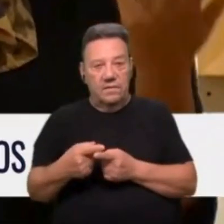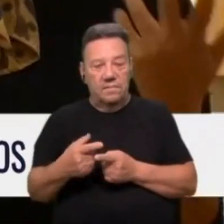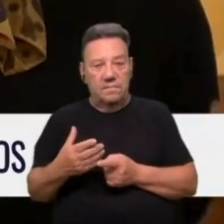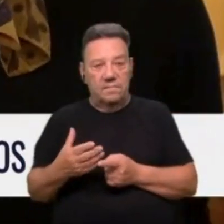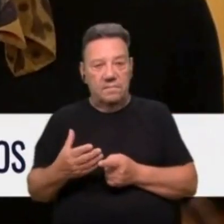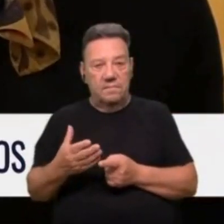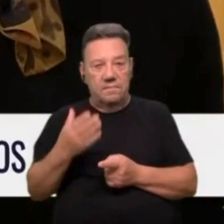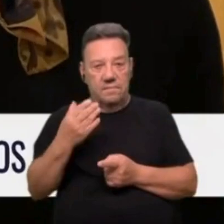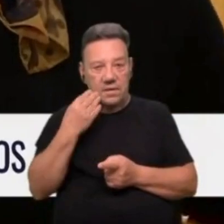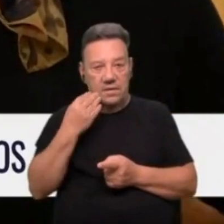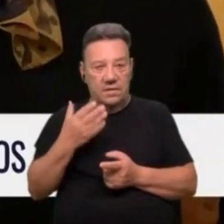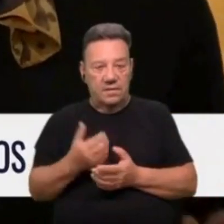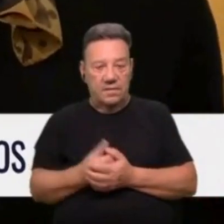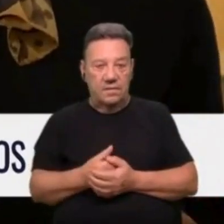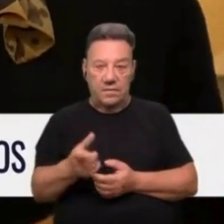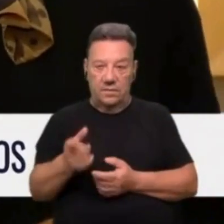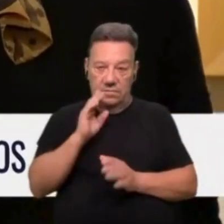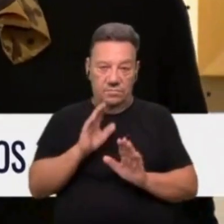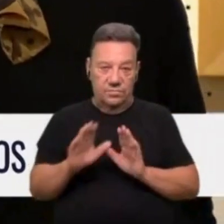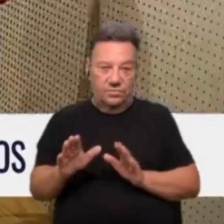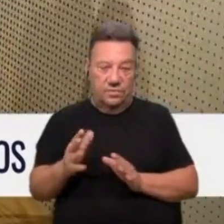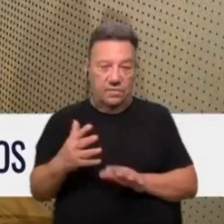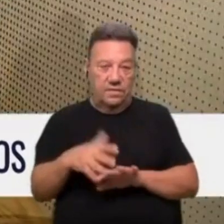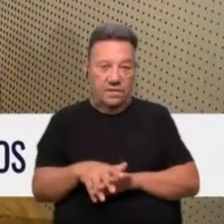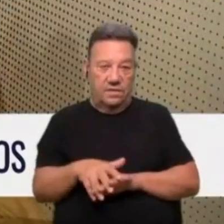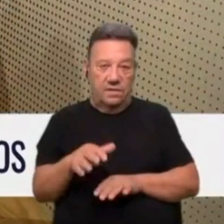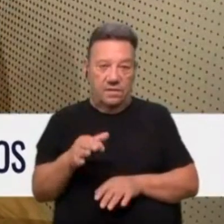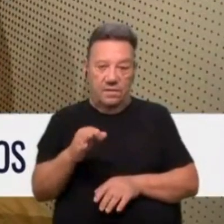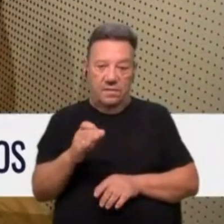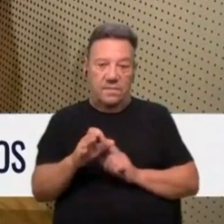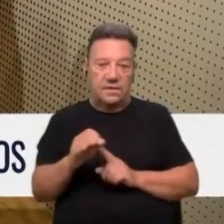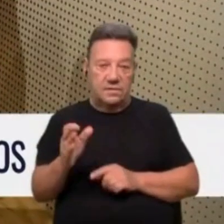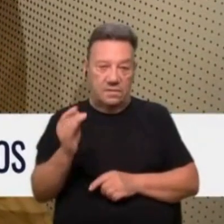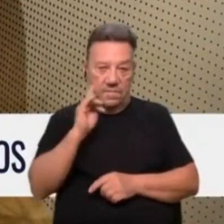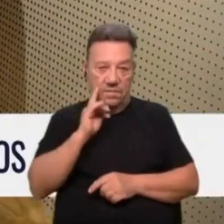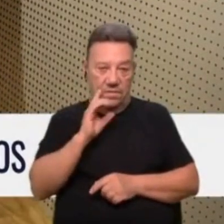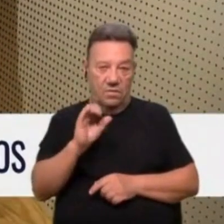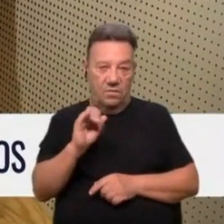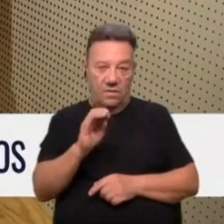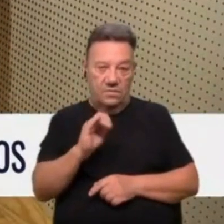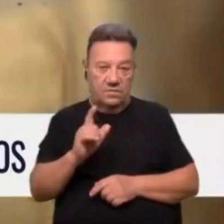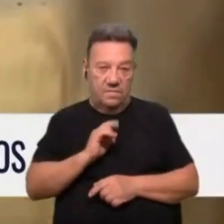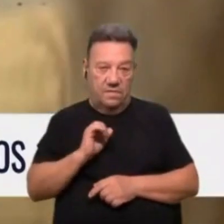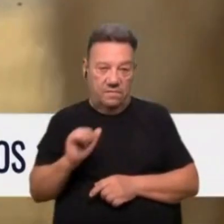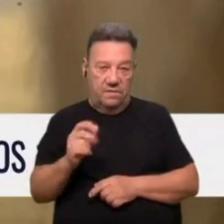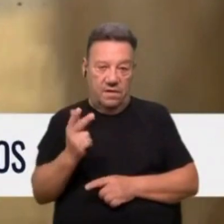mais mórbido. A exposição integra peças de uma das mais importantes coleções